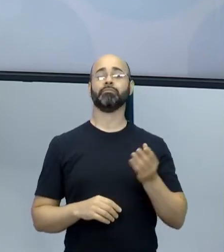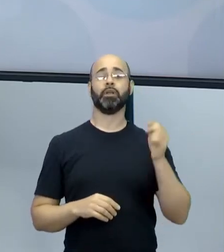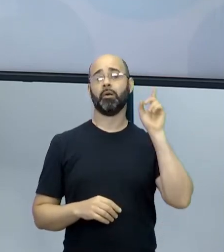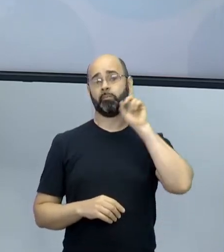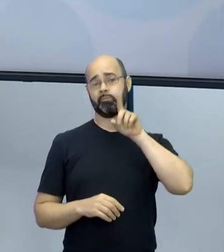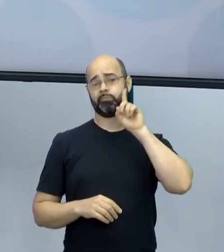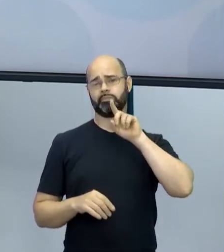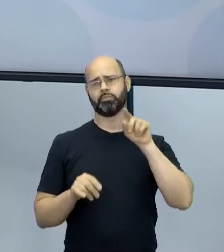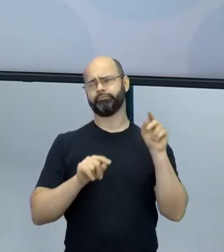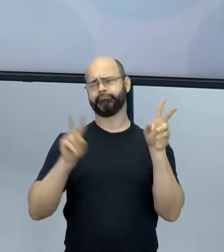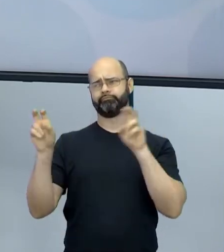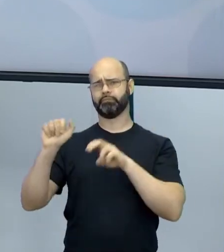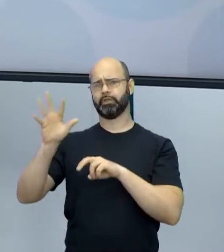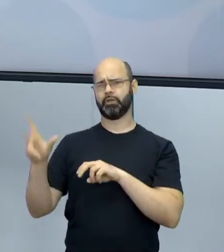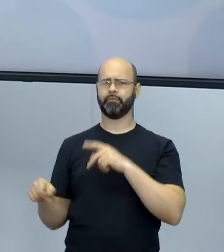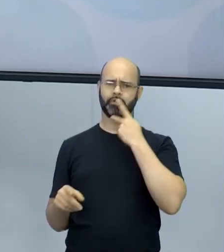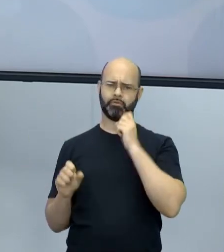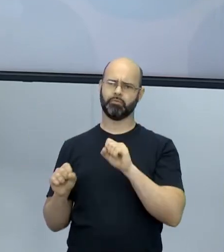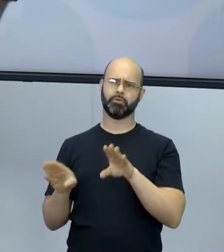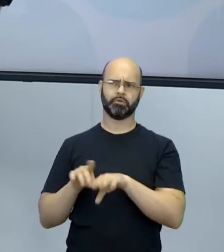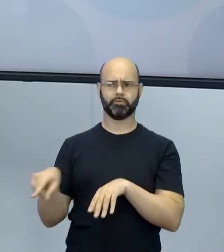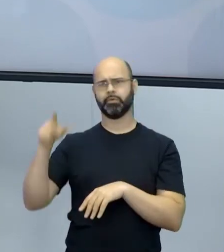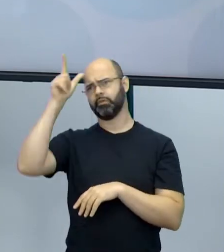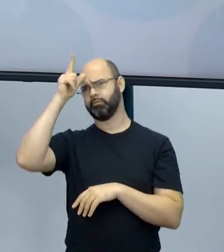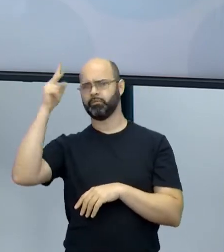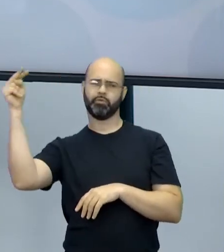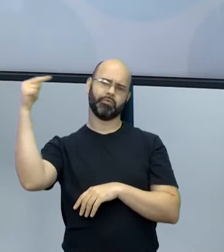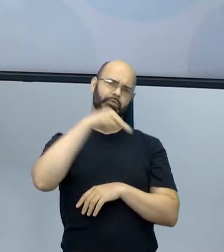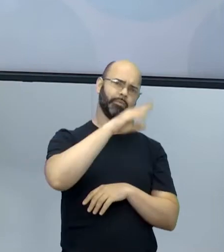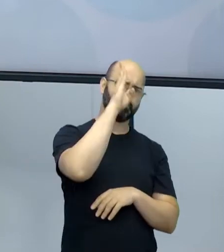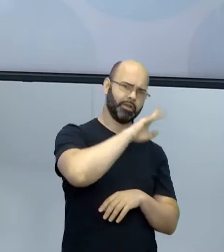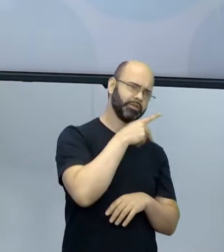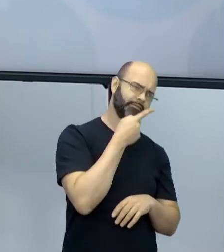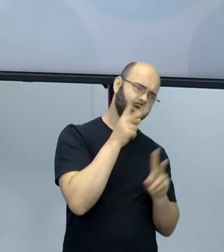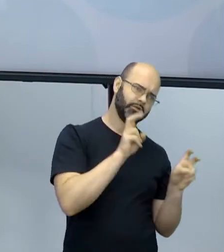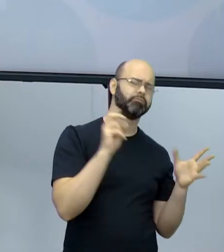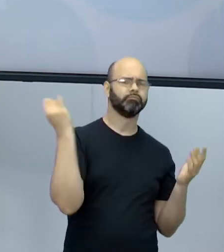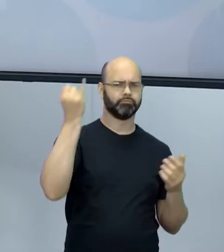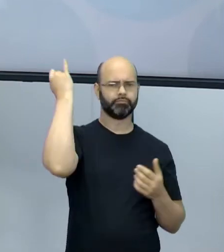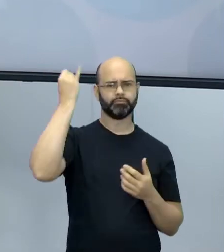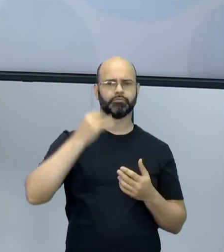americano de falar sobre a África. Tem que ter alemão falar sobre o Brasil.